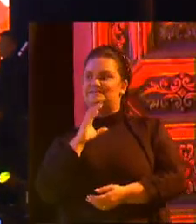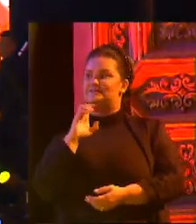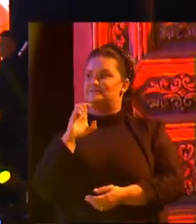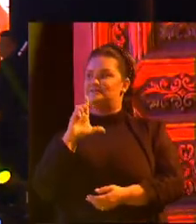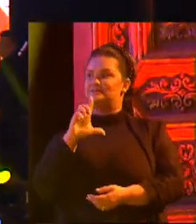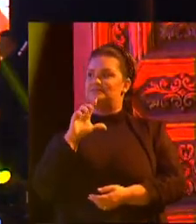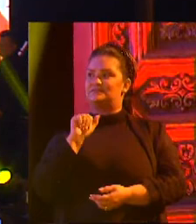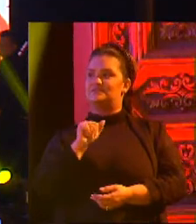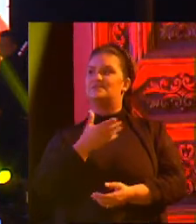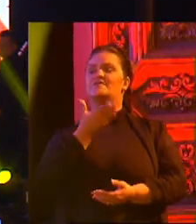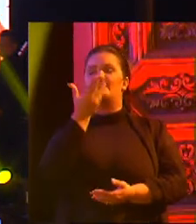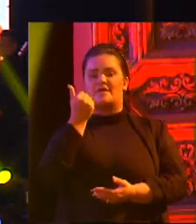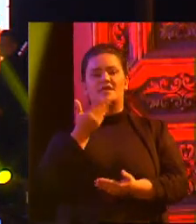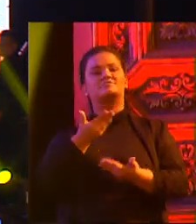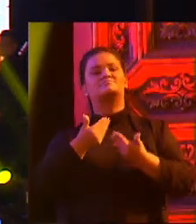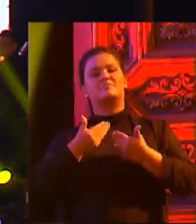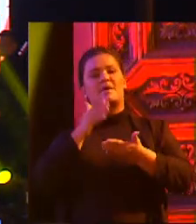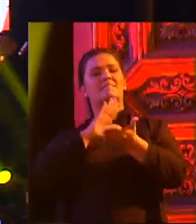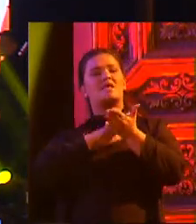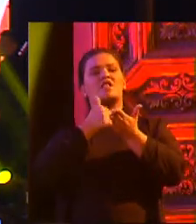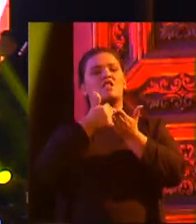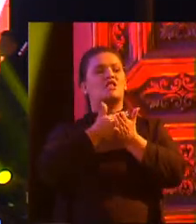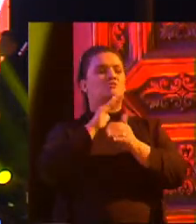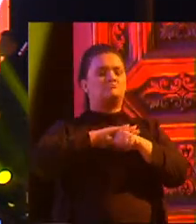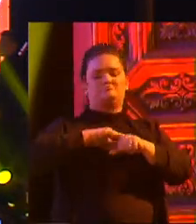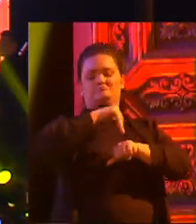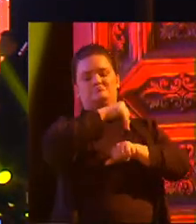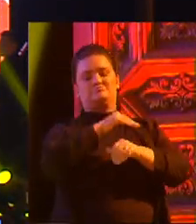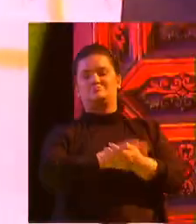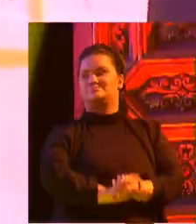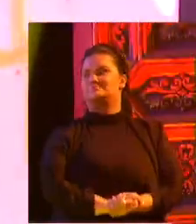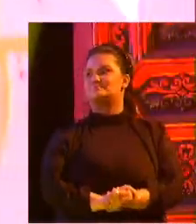a premiação Pop Melhor Intérprete.